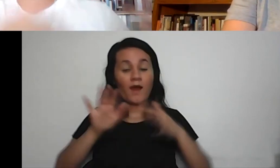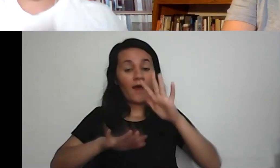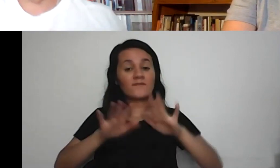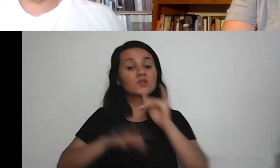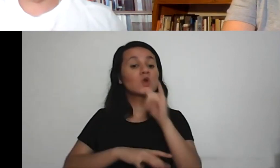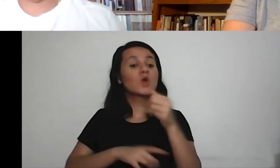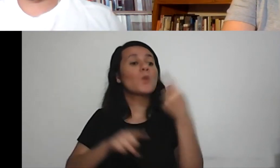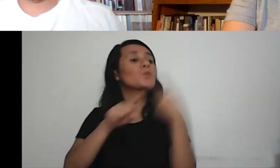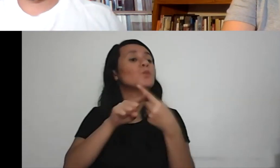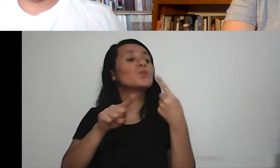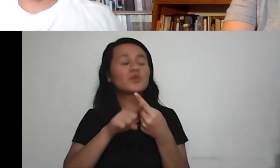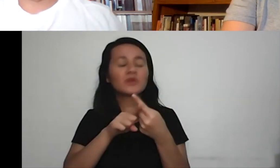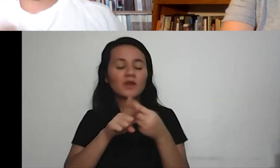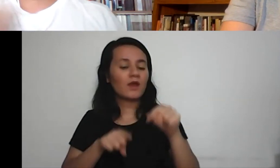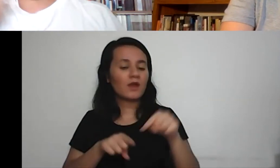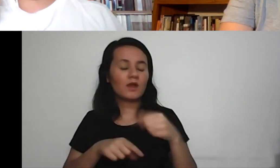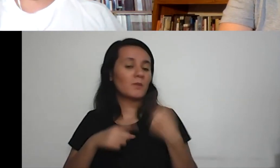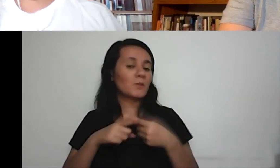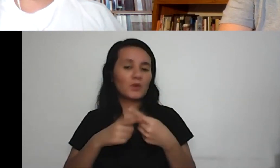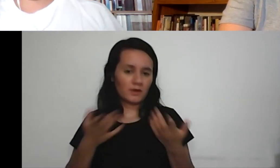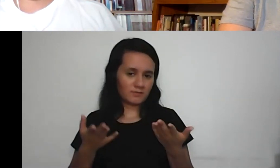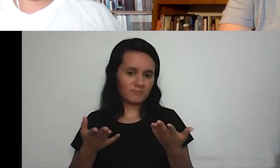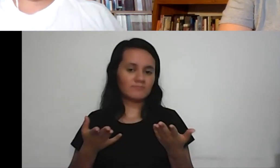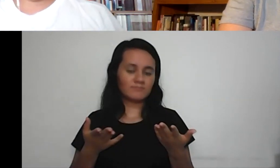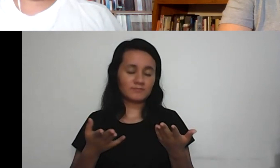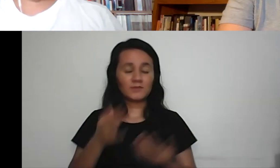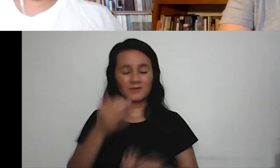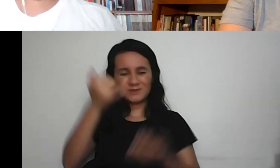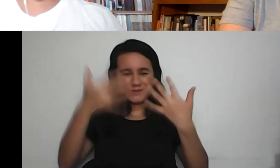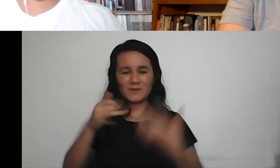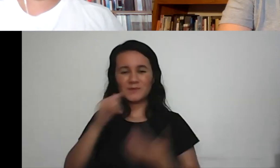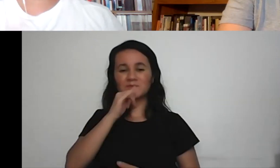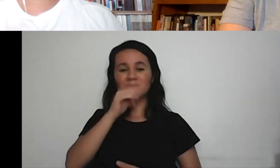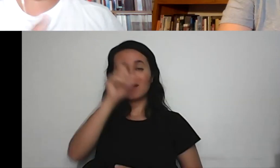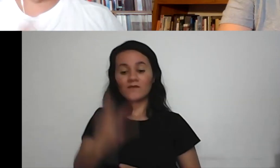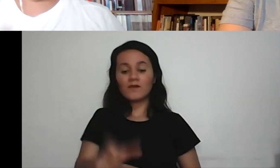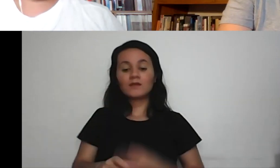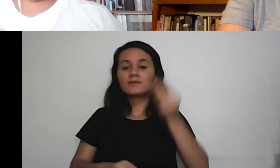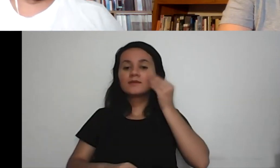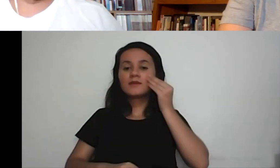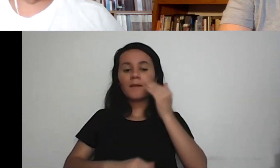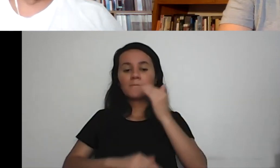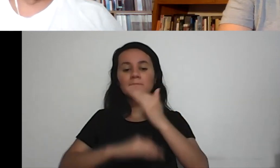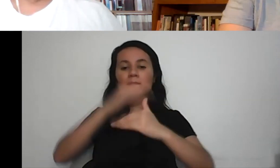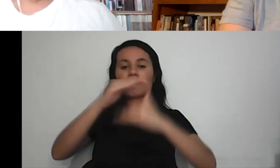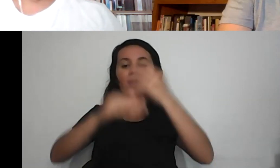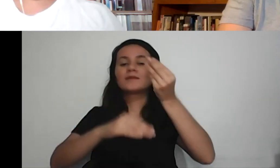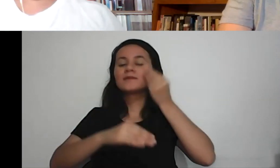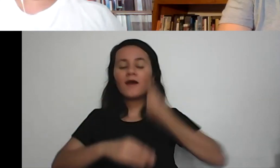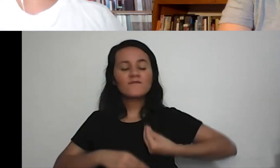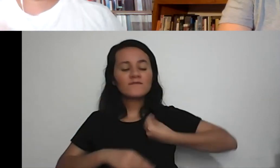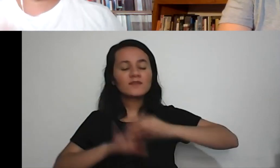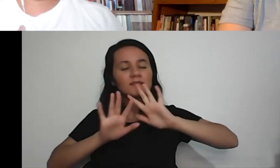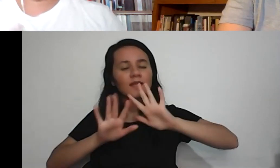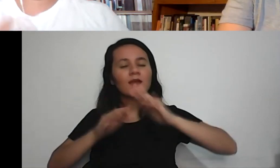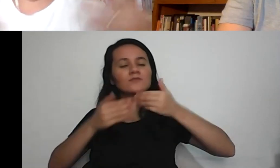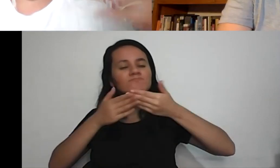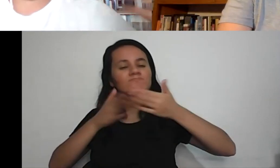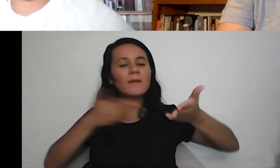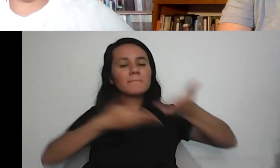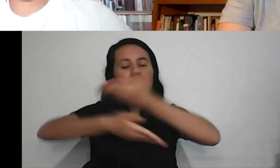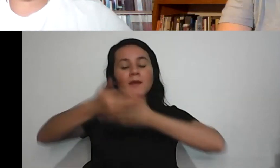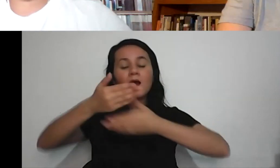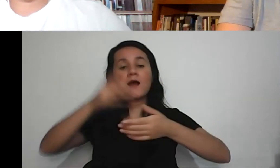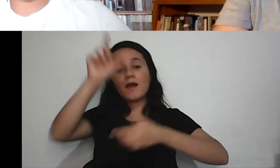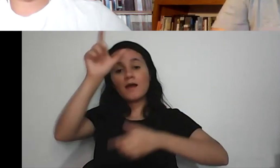por que fez isso, né, porque eu acho que eu falei de você construir essa biblioteca viva, construir essa relação entre a